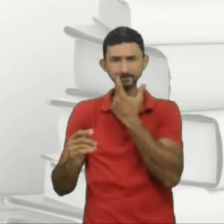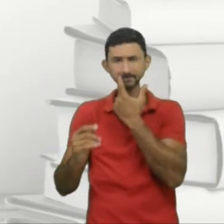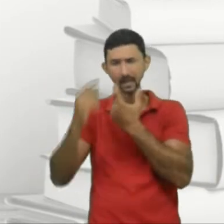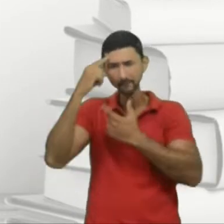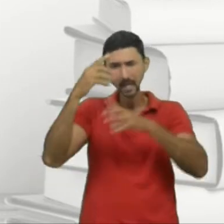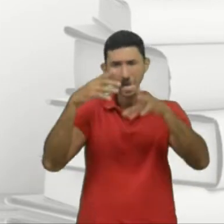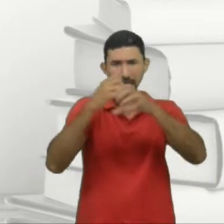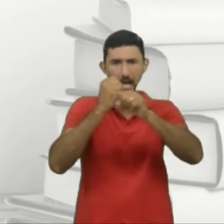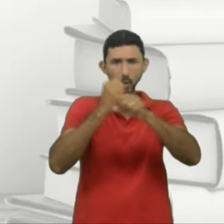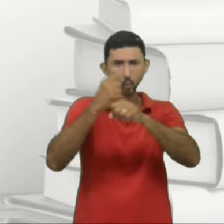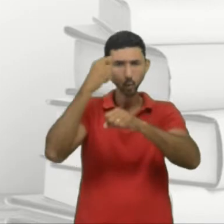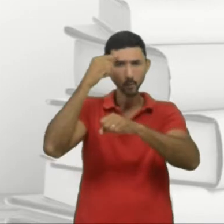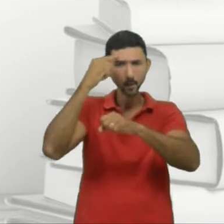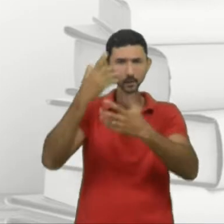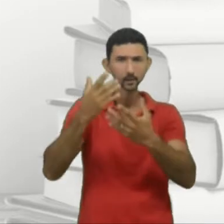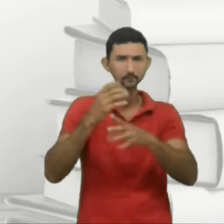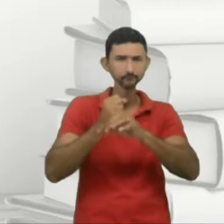né?